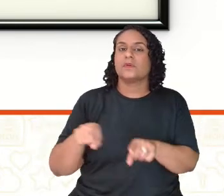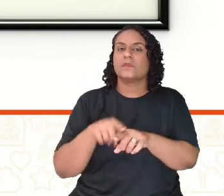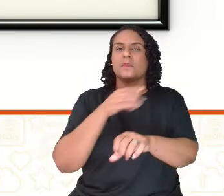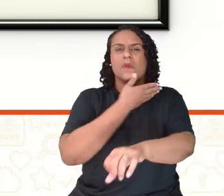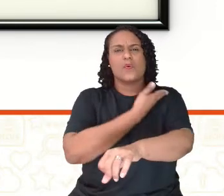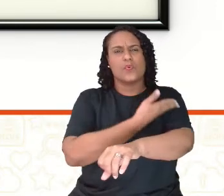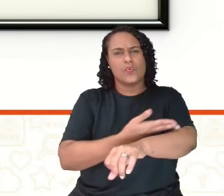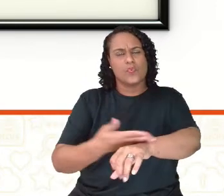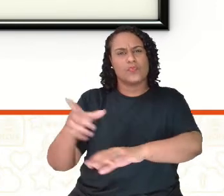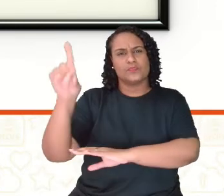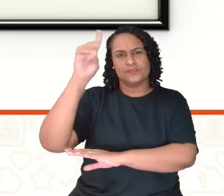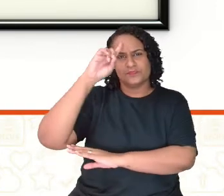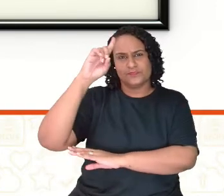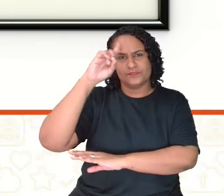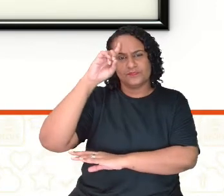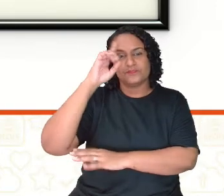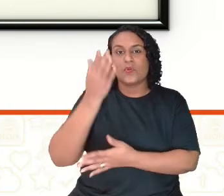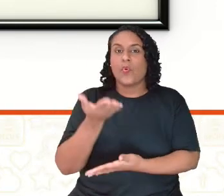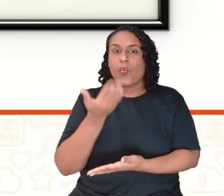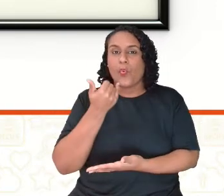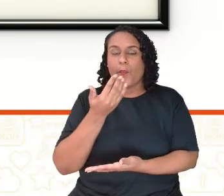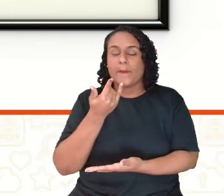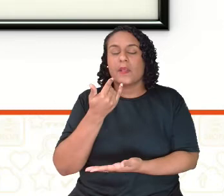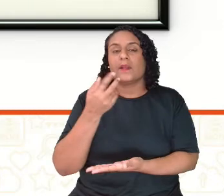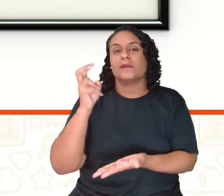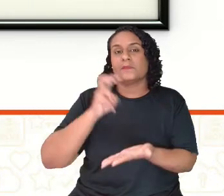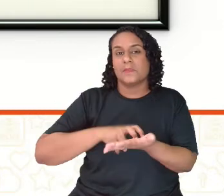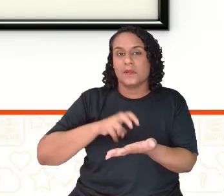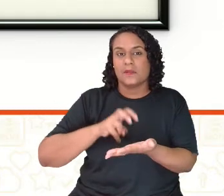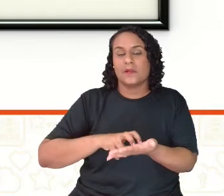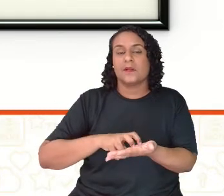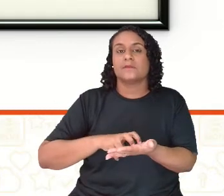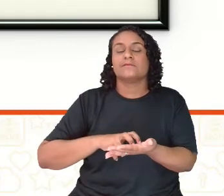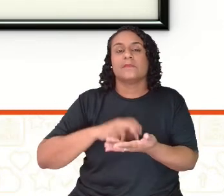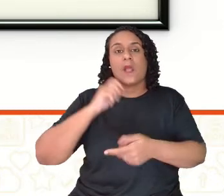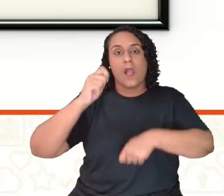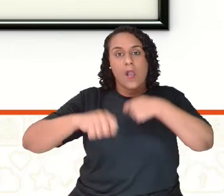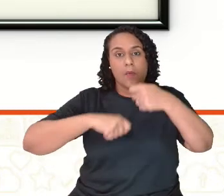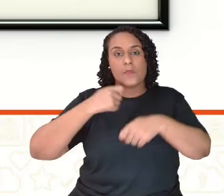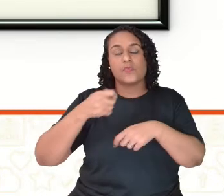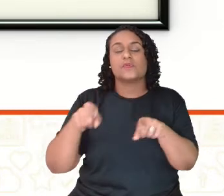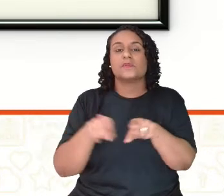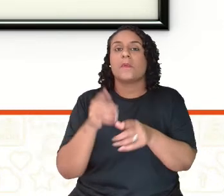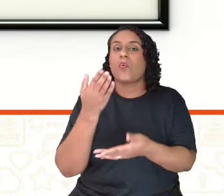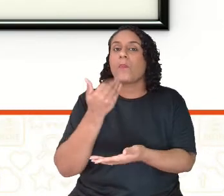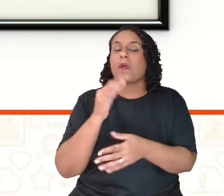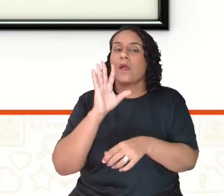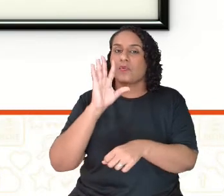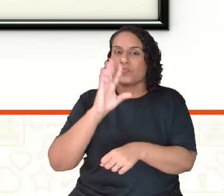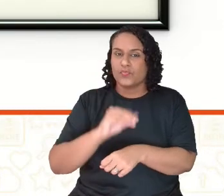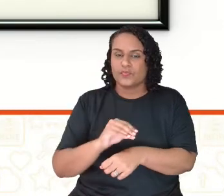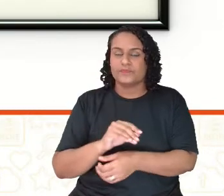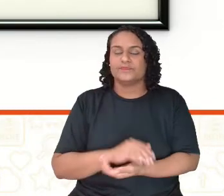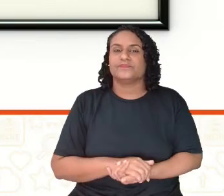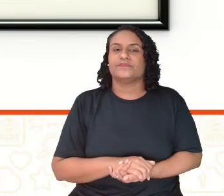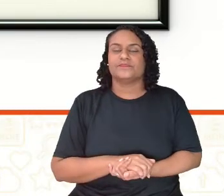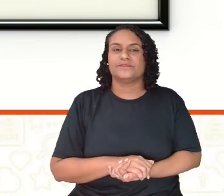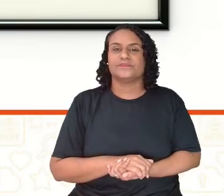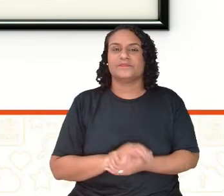hábitos cotidianos, café da manhã, almoço e jantar. Ou seja, quando falamos